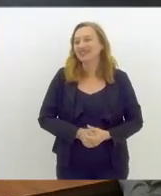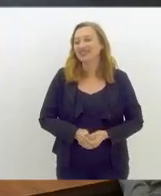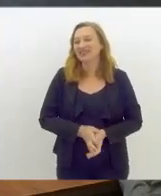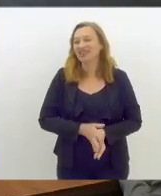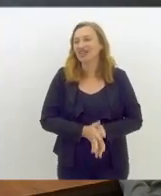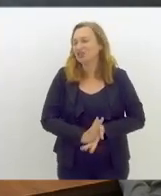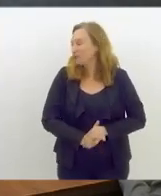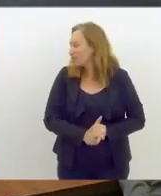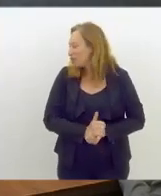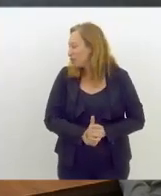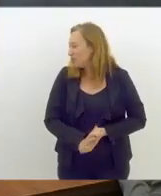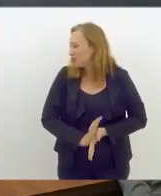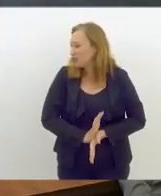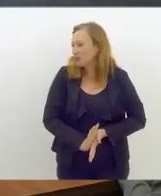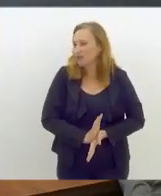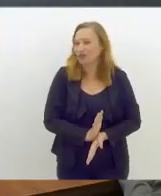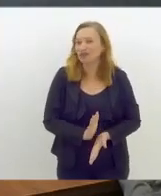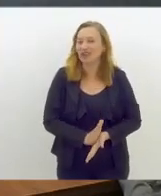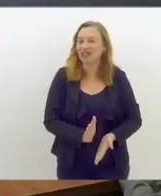Quem é que...